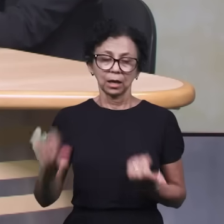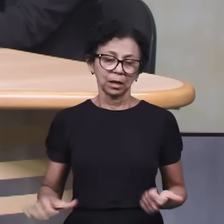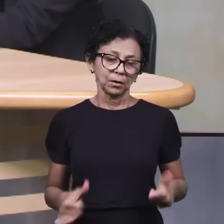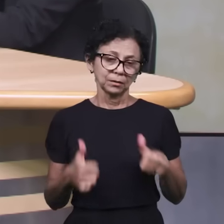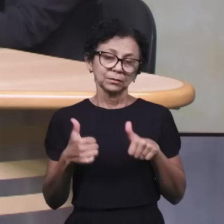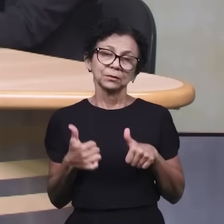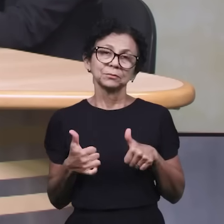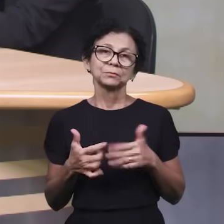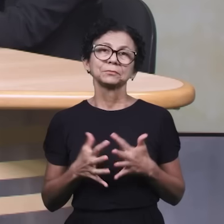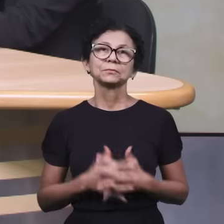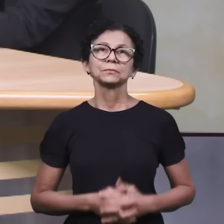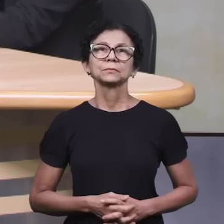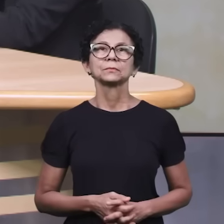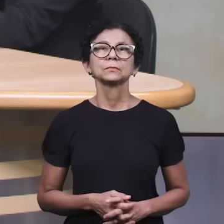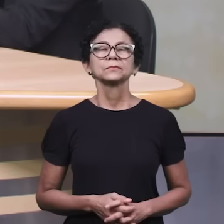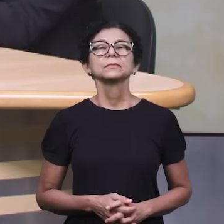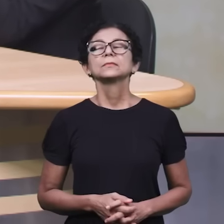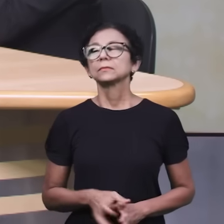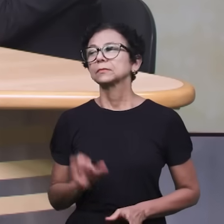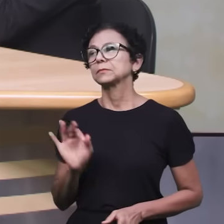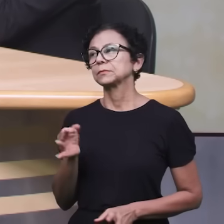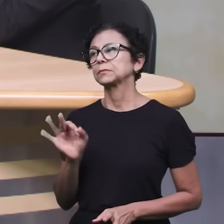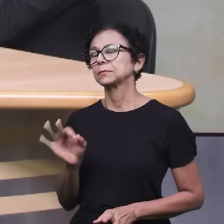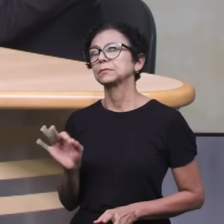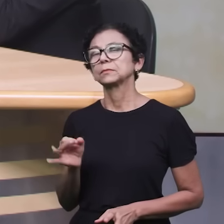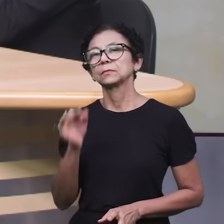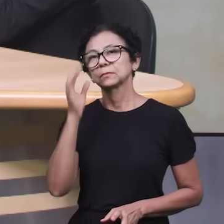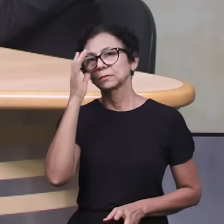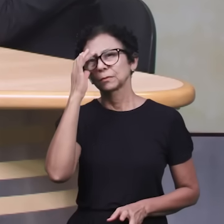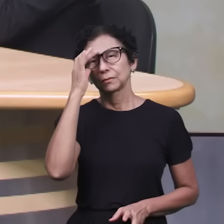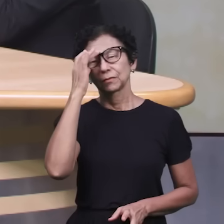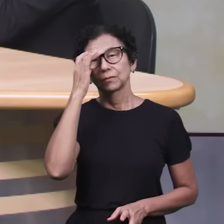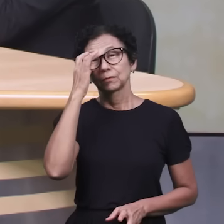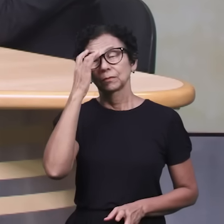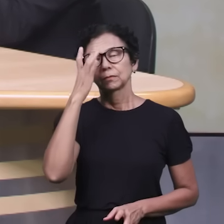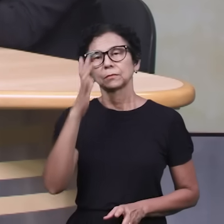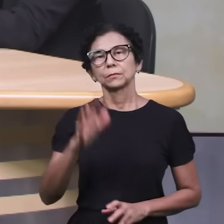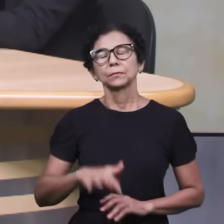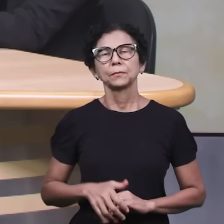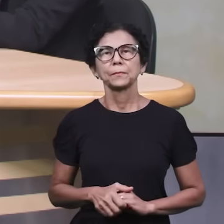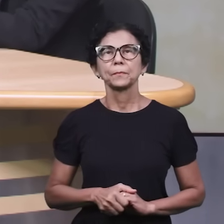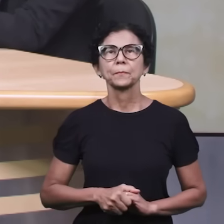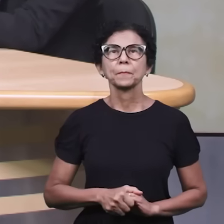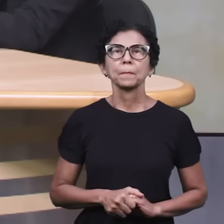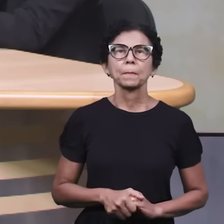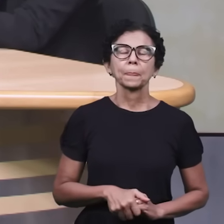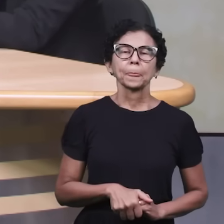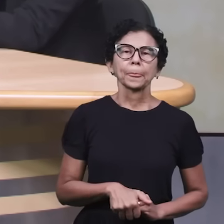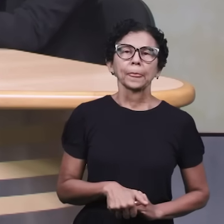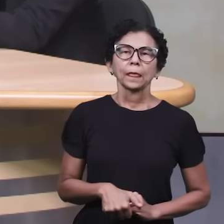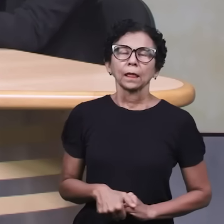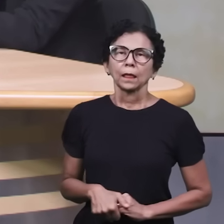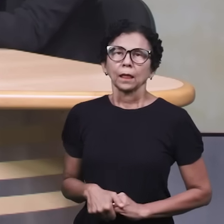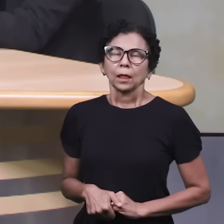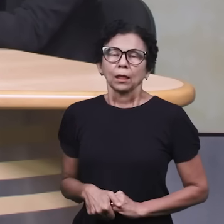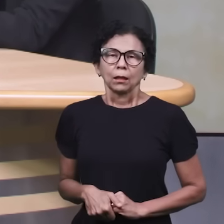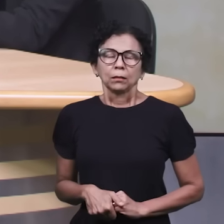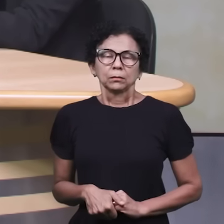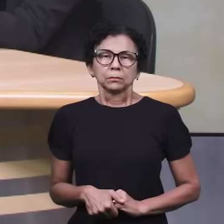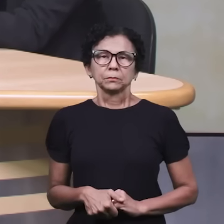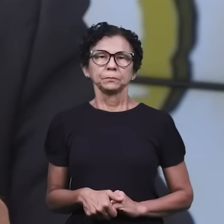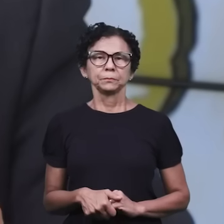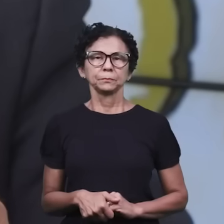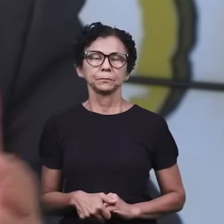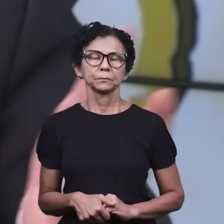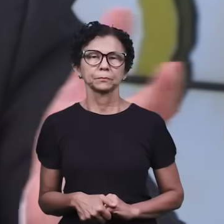muito comum, às vezes, a gente perguntar, nós aprendemos isso, né? Quando vai consultar para o batismo, perguntar, eu faço isso,